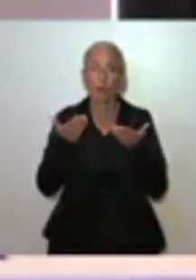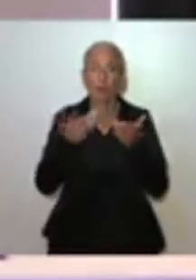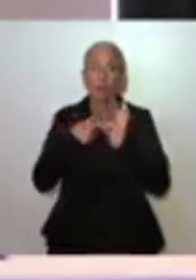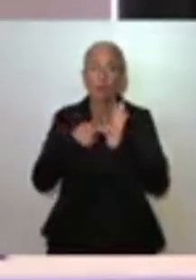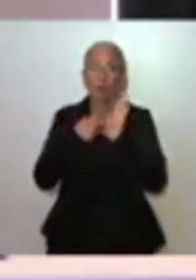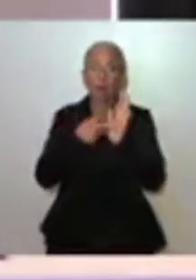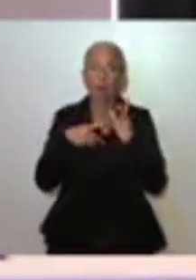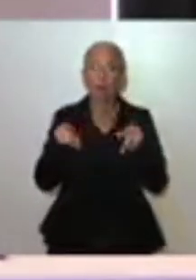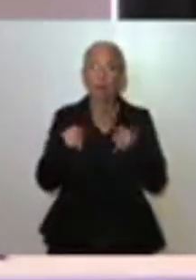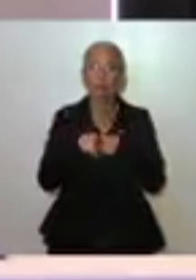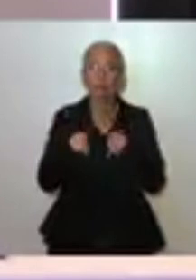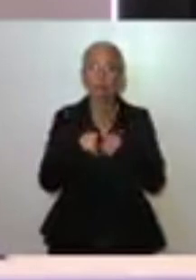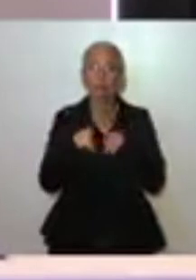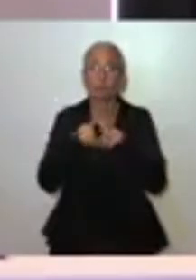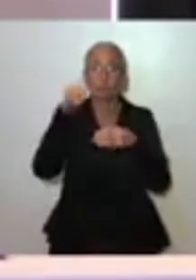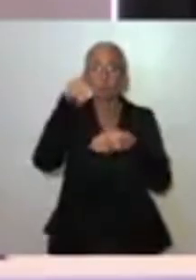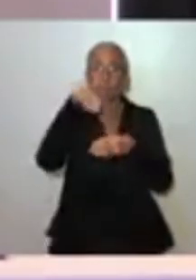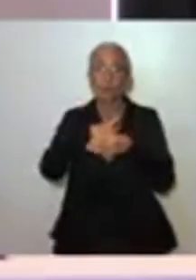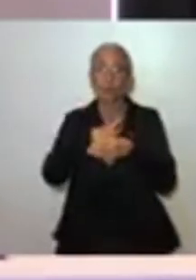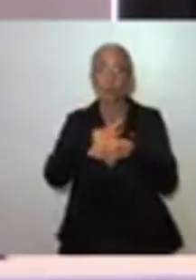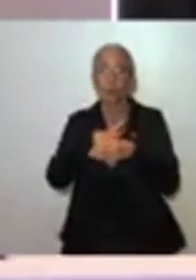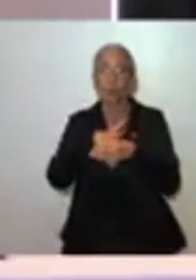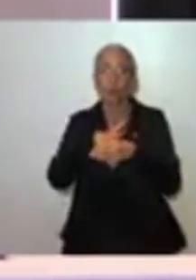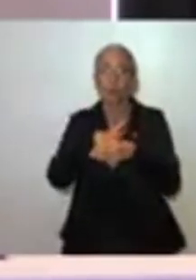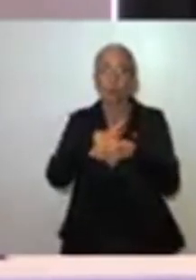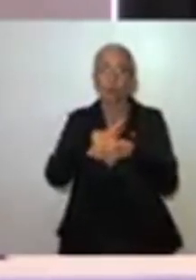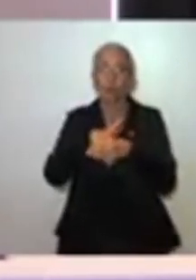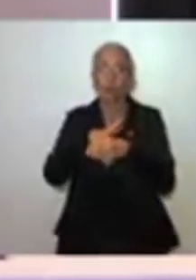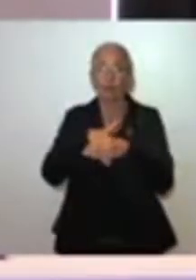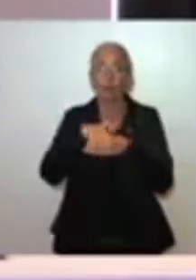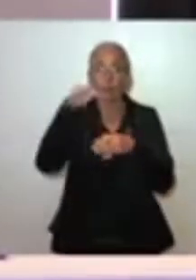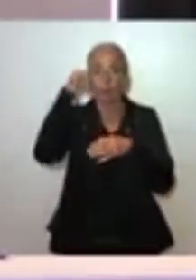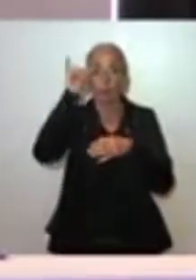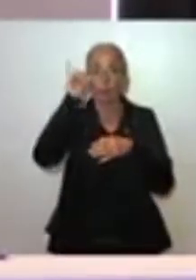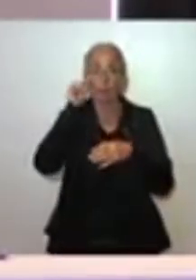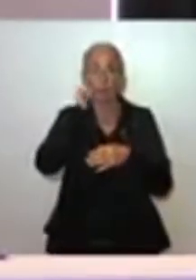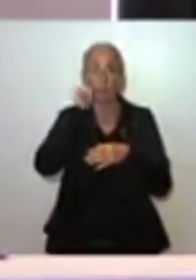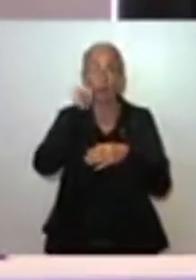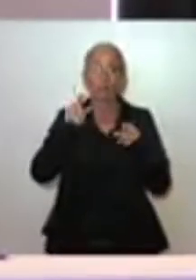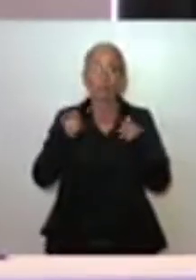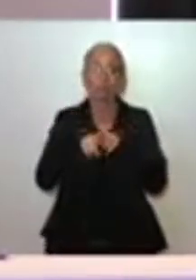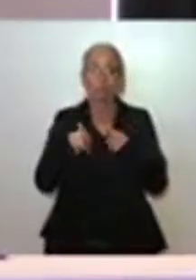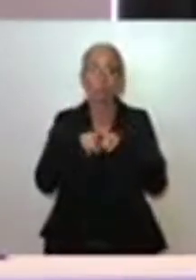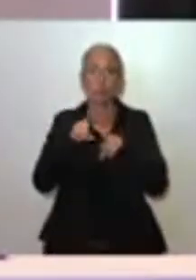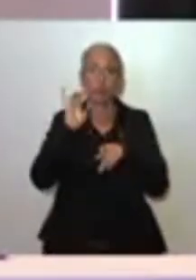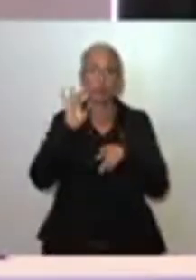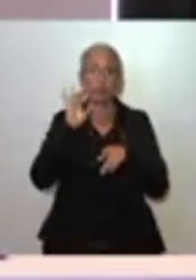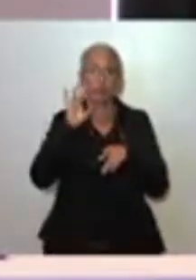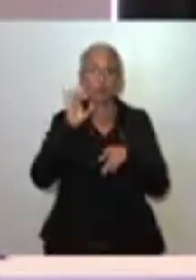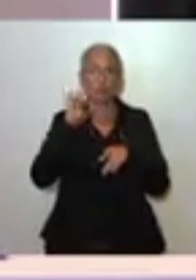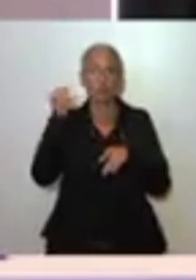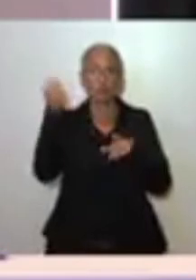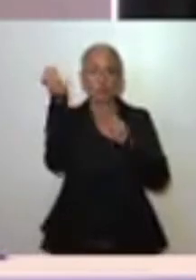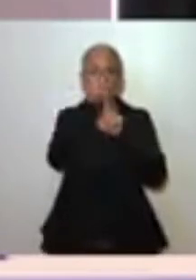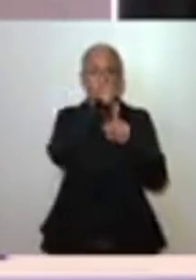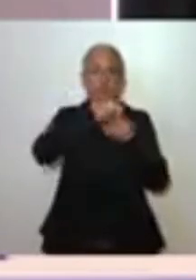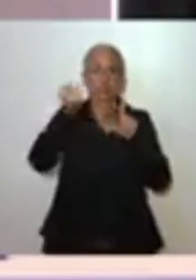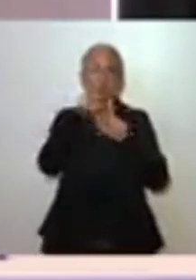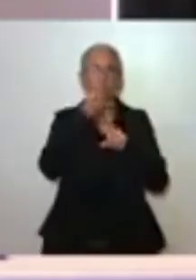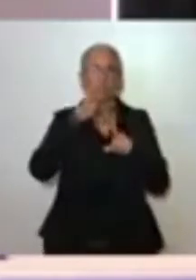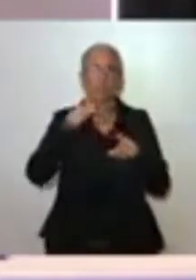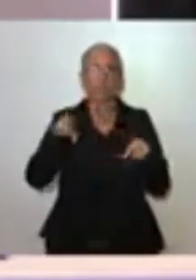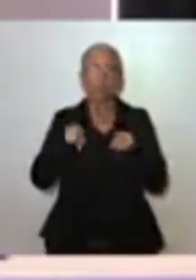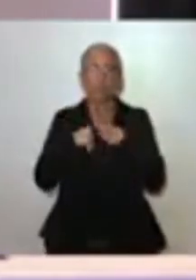também no plano eleitoral especialmente contra mulheres irão é só a violência física mas também uma violência moral